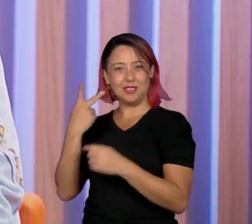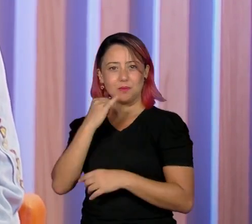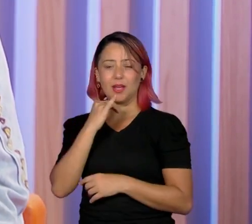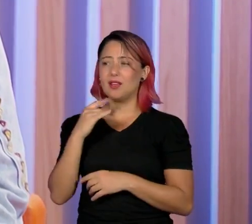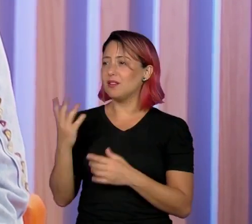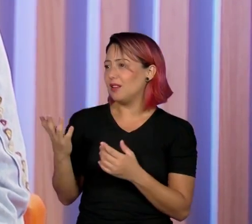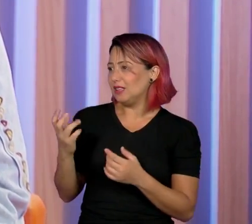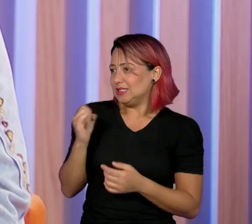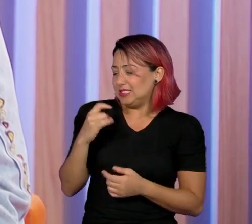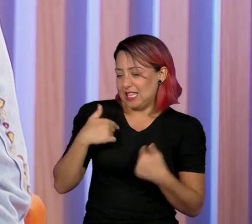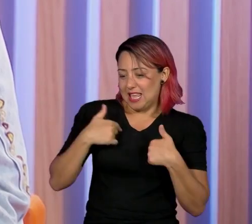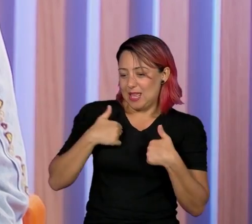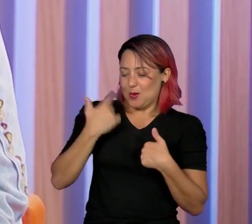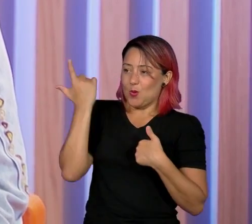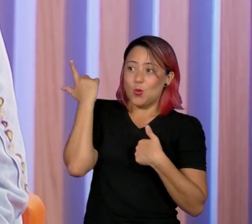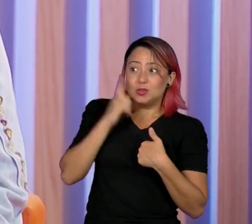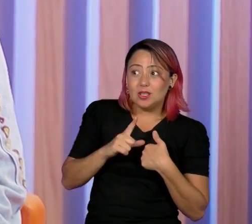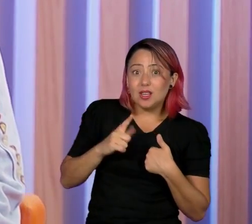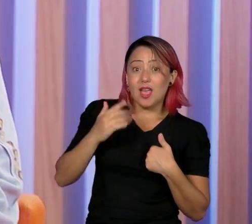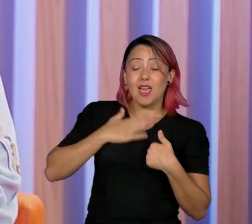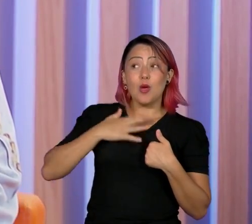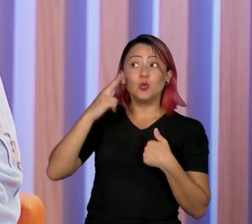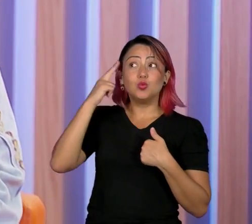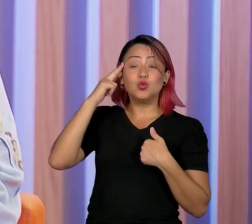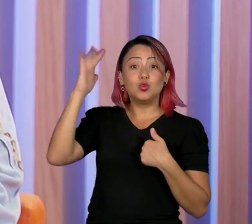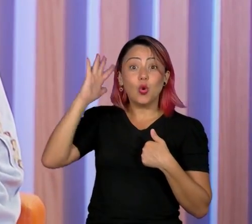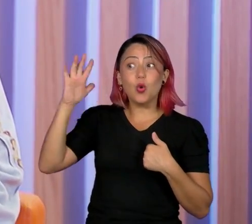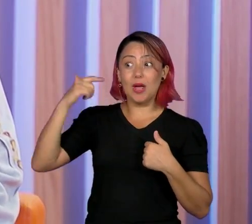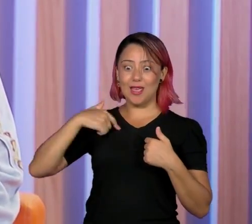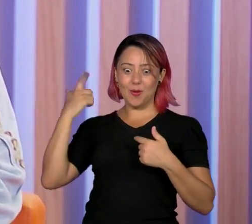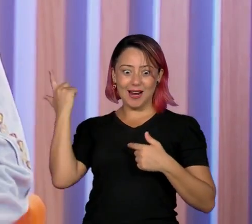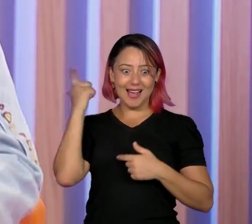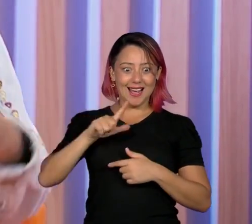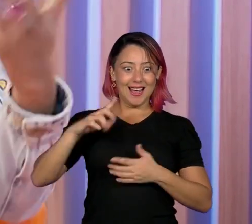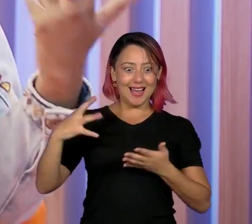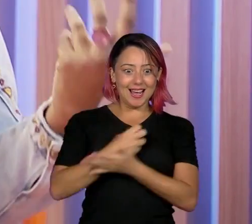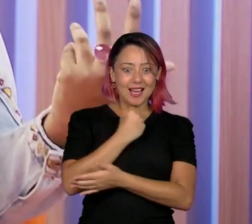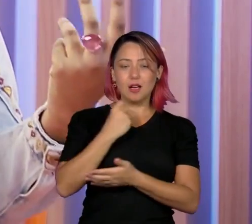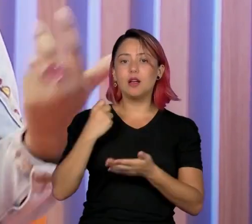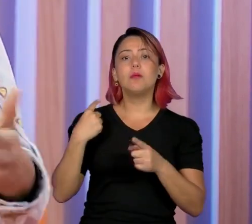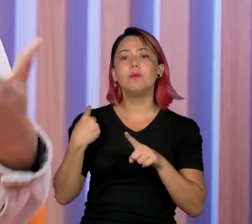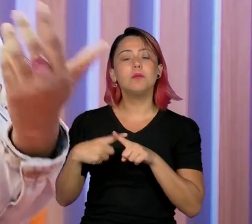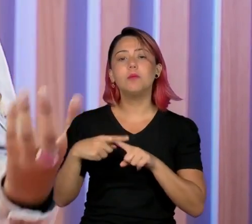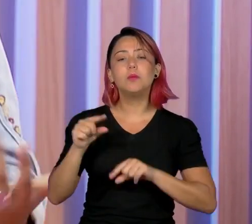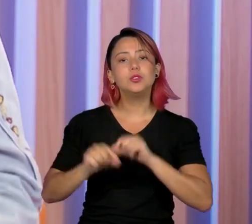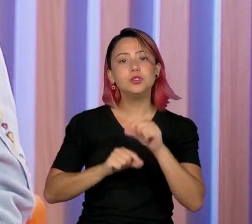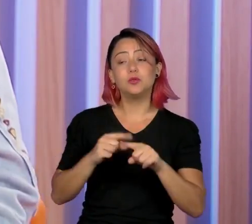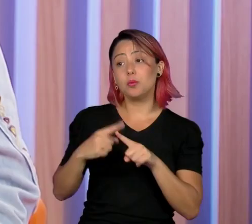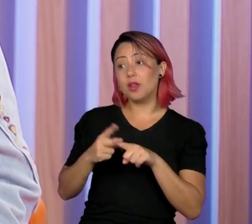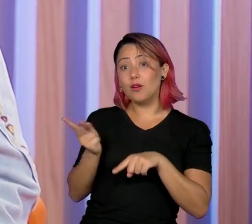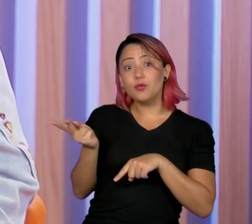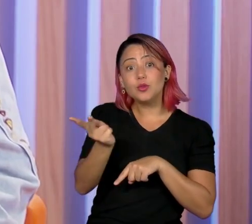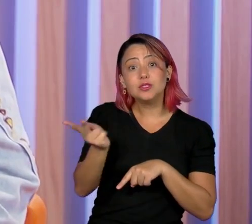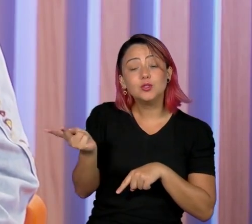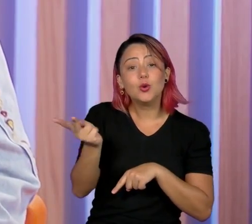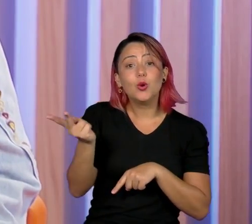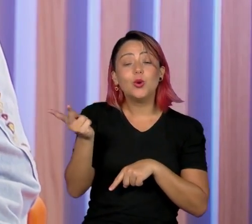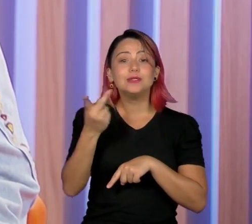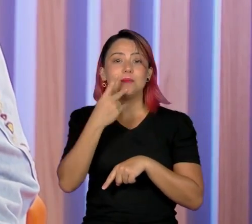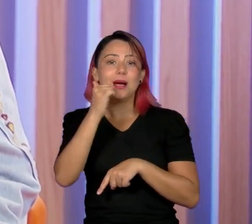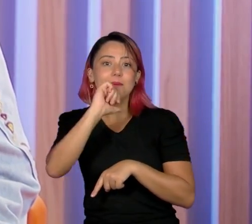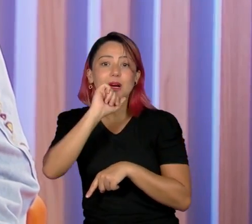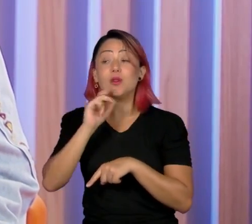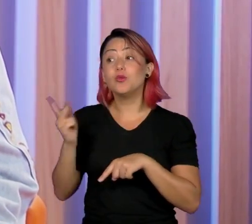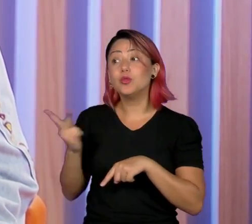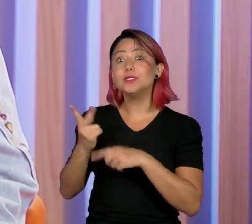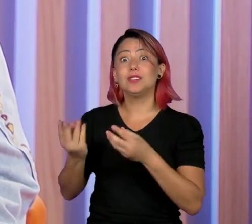estou realizando coisas hoje é porque você e a minha mãe e os nossos, né, os seus pais, meus avós,